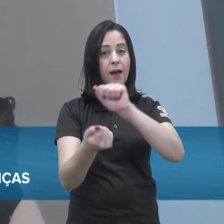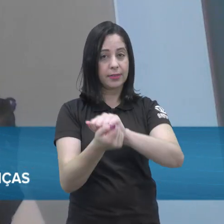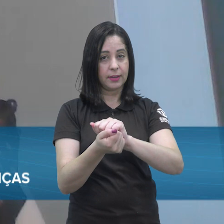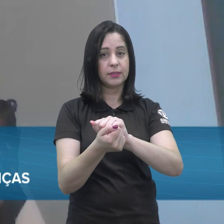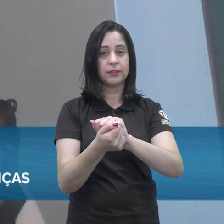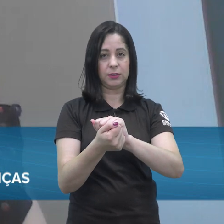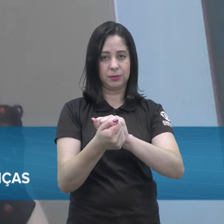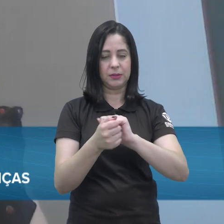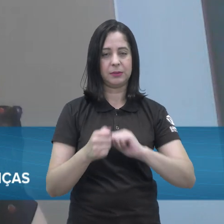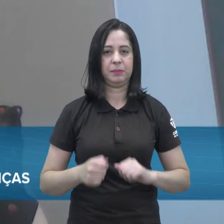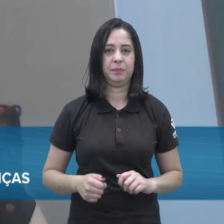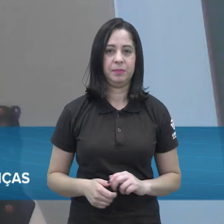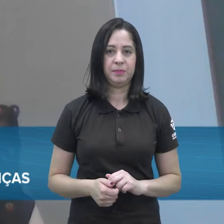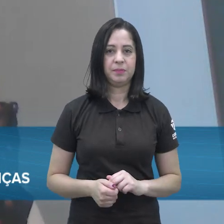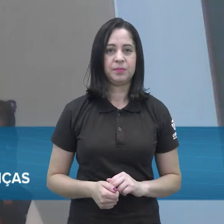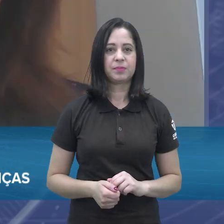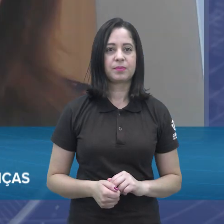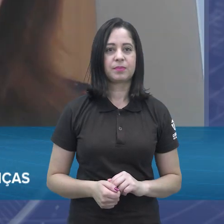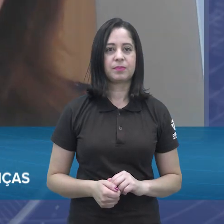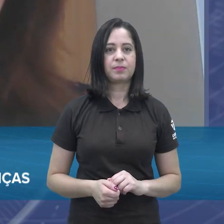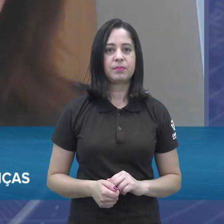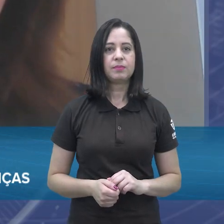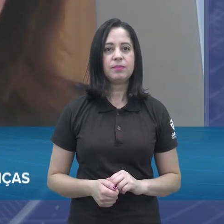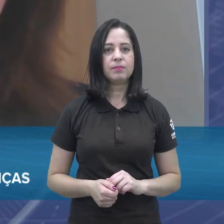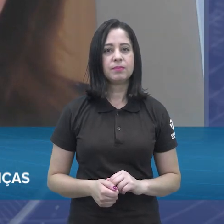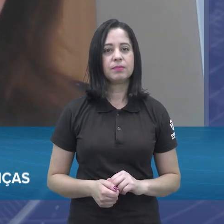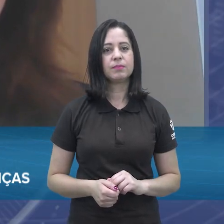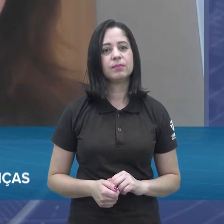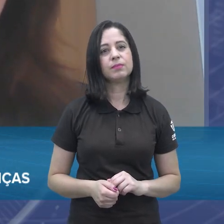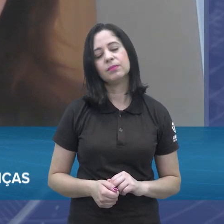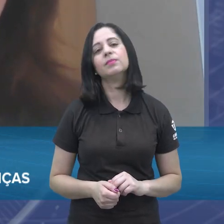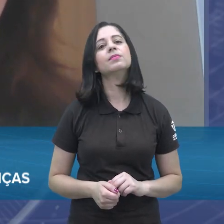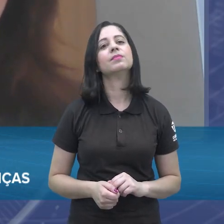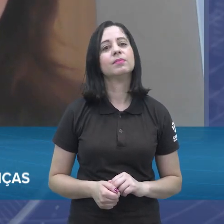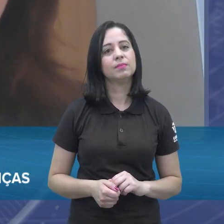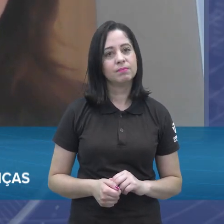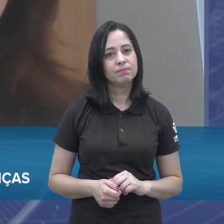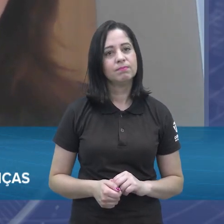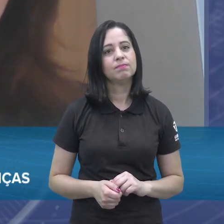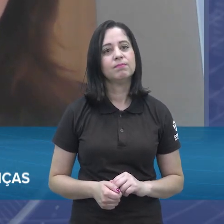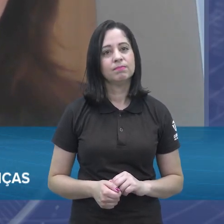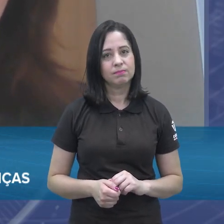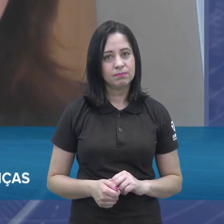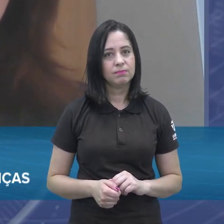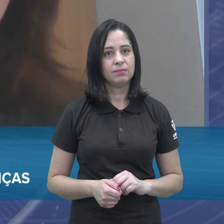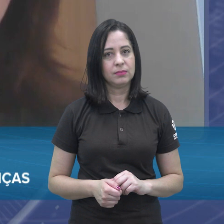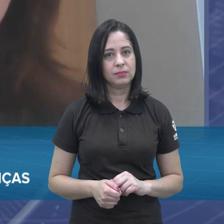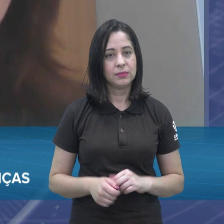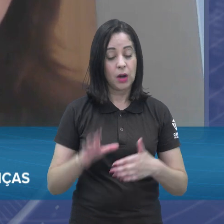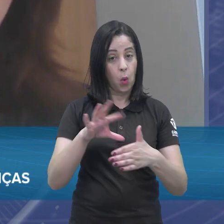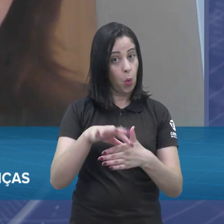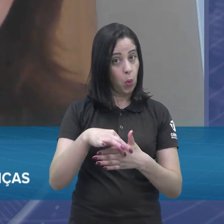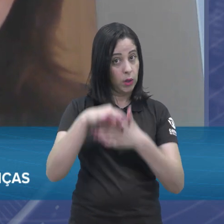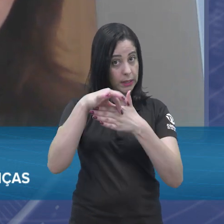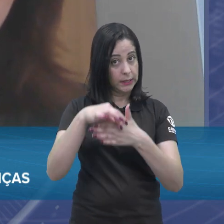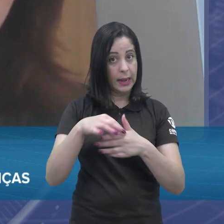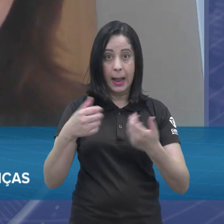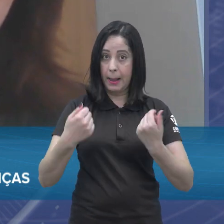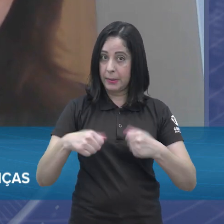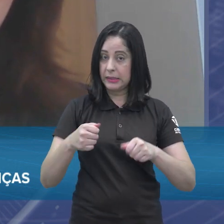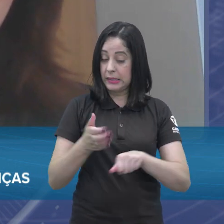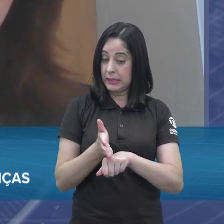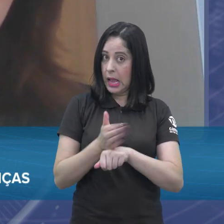diferentes tipos de profissionais. Muito bem, a qualificação, Ana, para a liderança também é